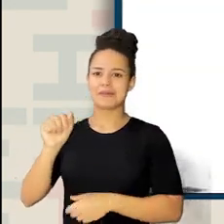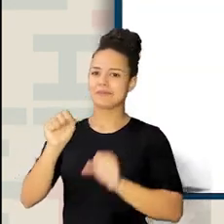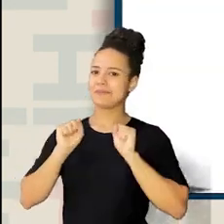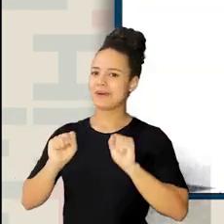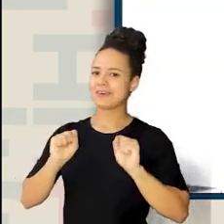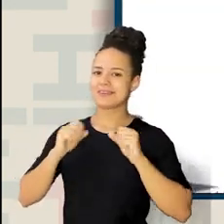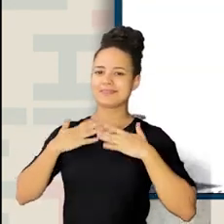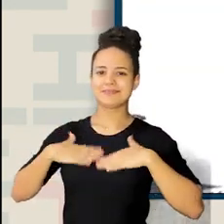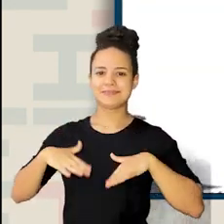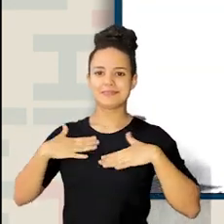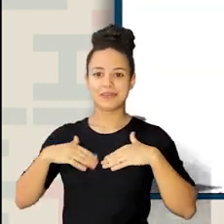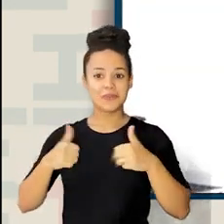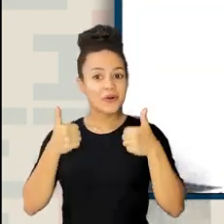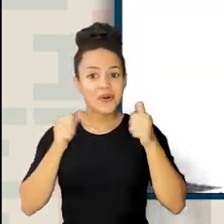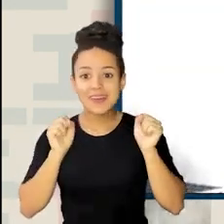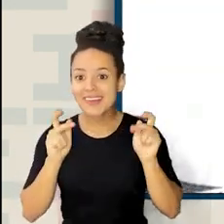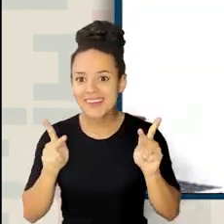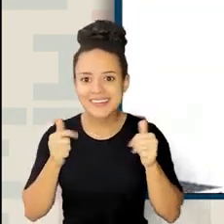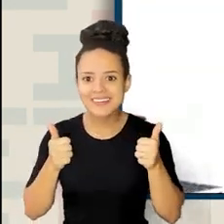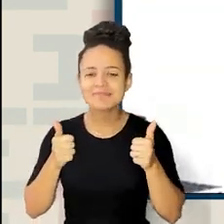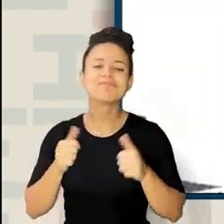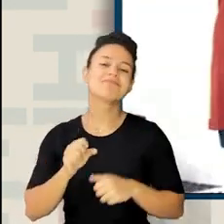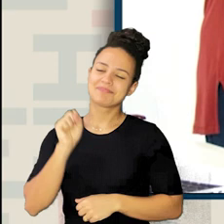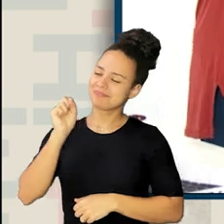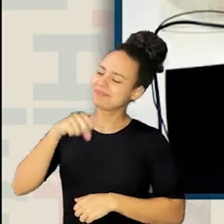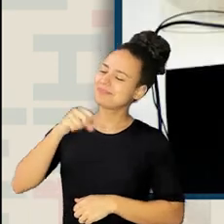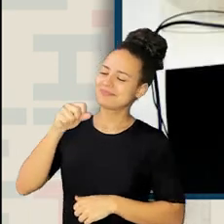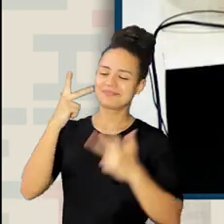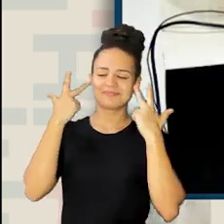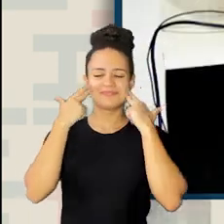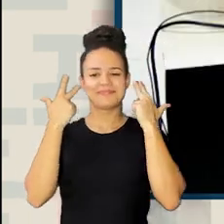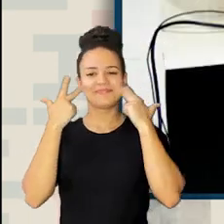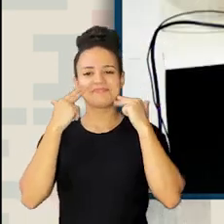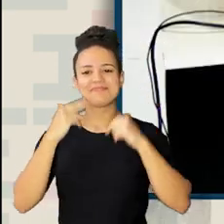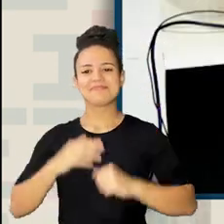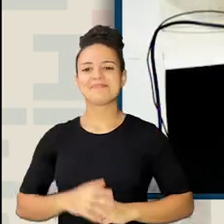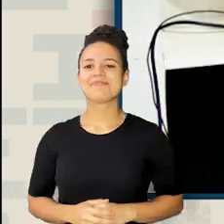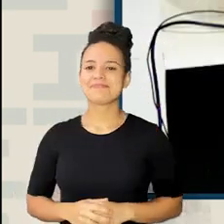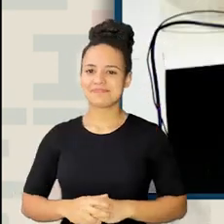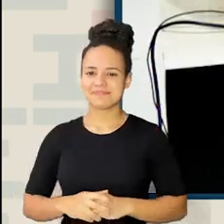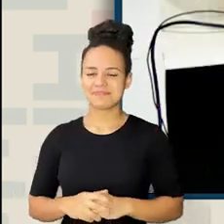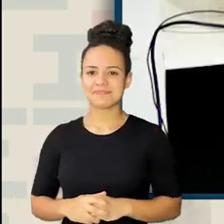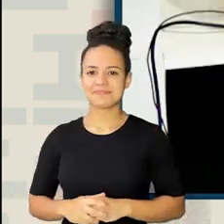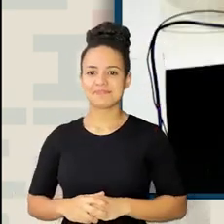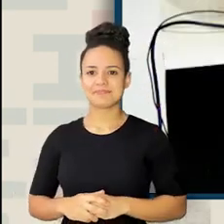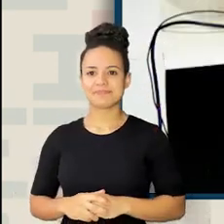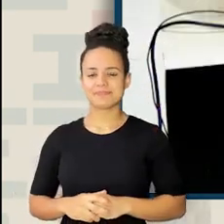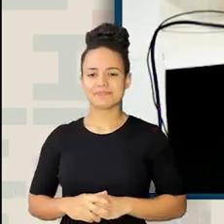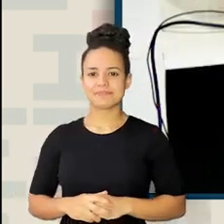Tá tranquilo? Tranquilo. Show.